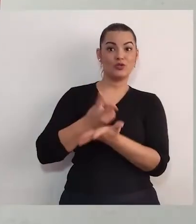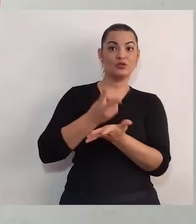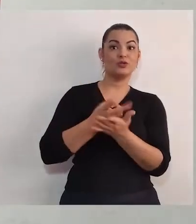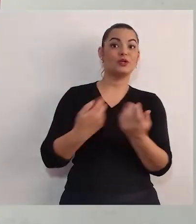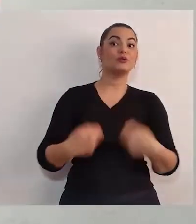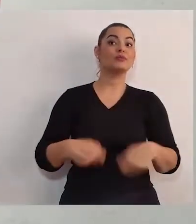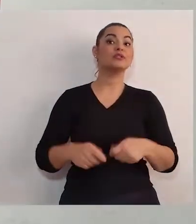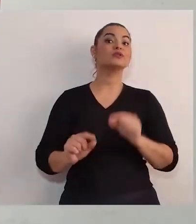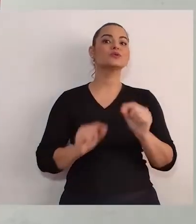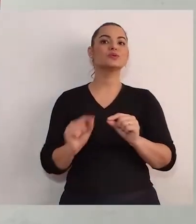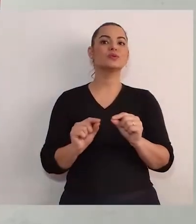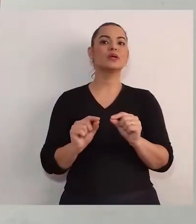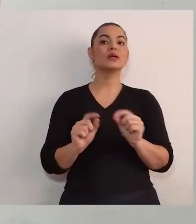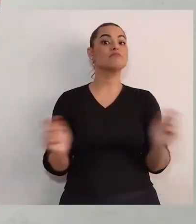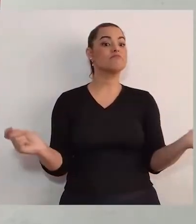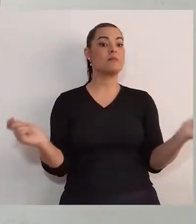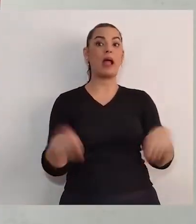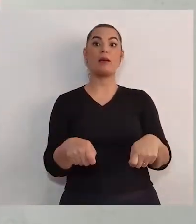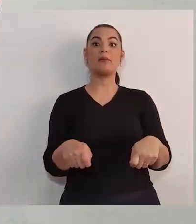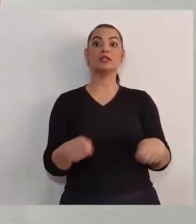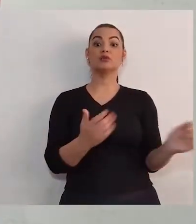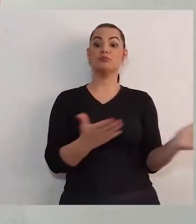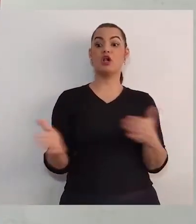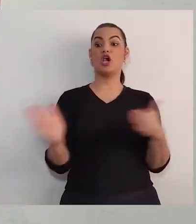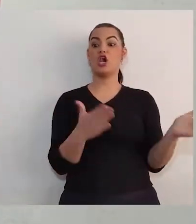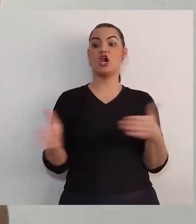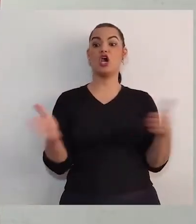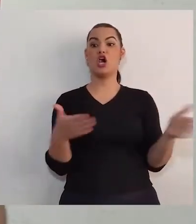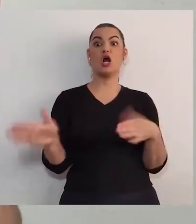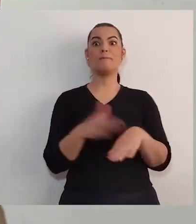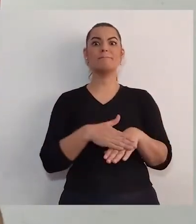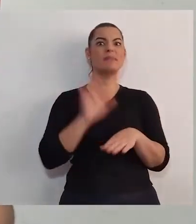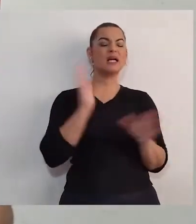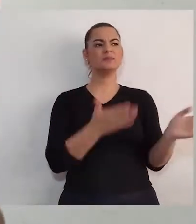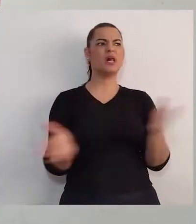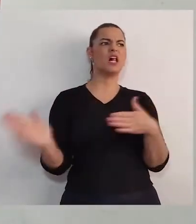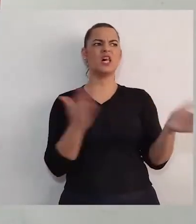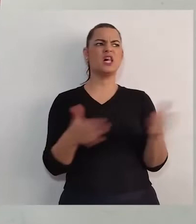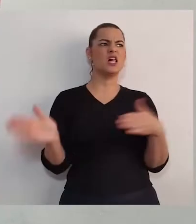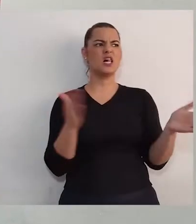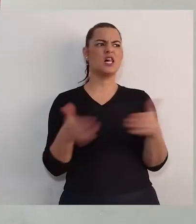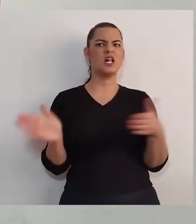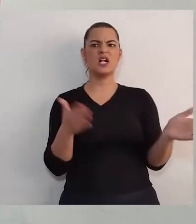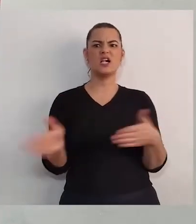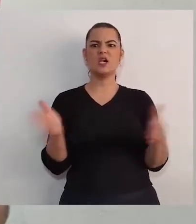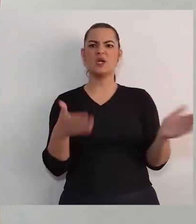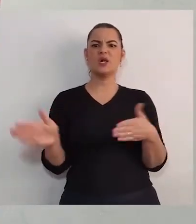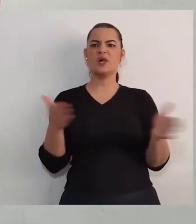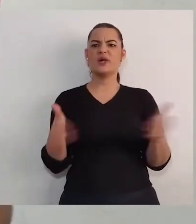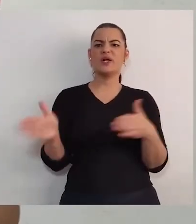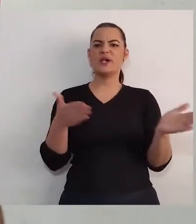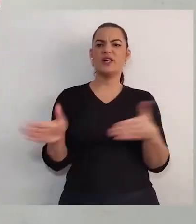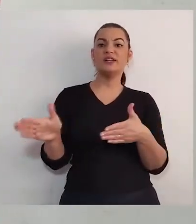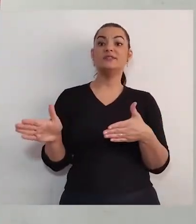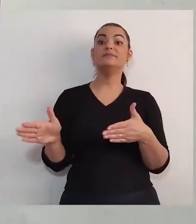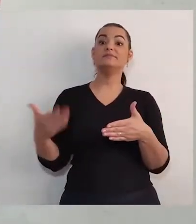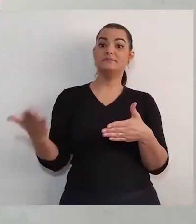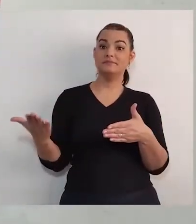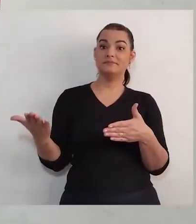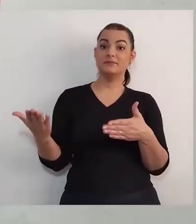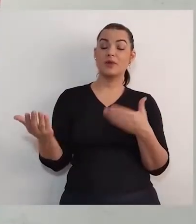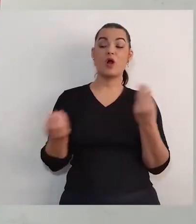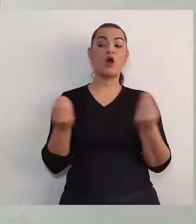sociedade, precisa aumentar sua capacidade produtiva. Ela precisa produzir mais. Para